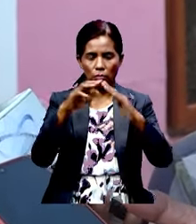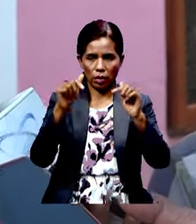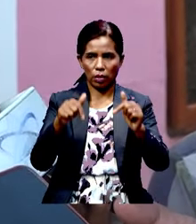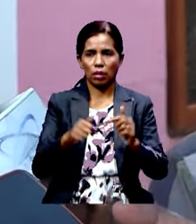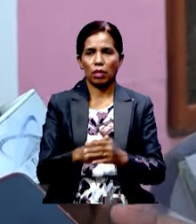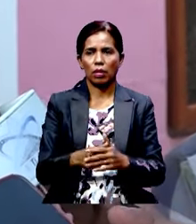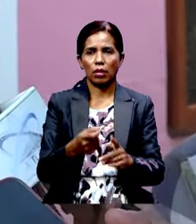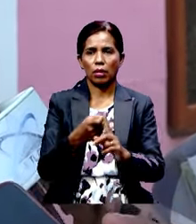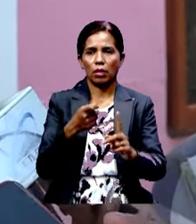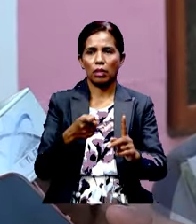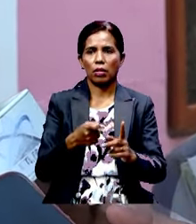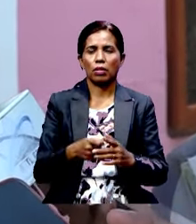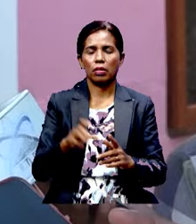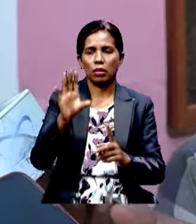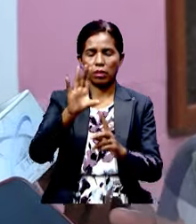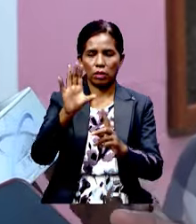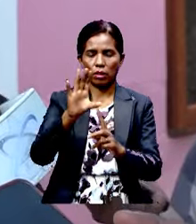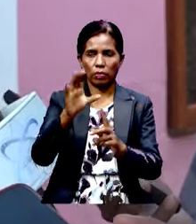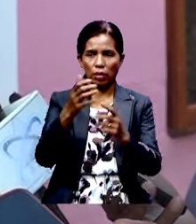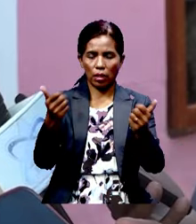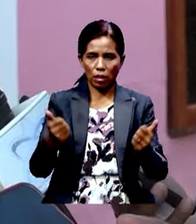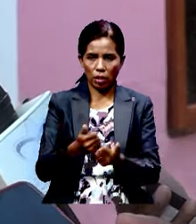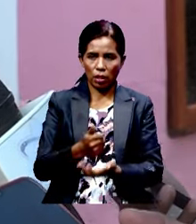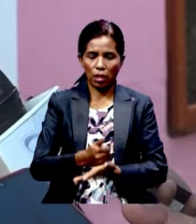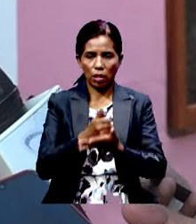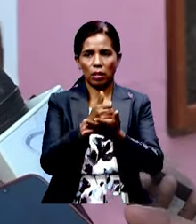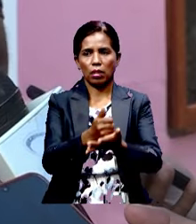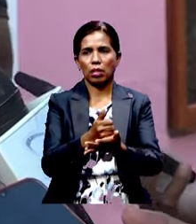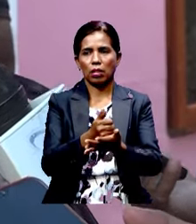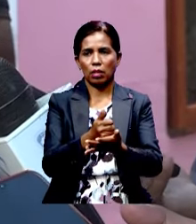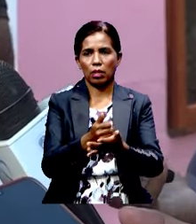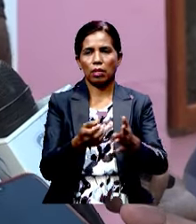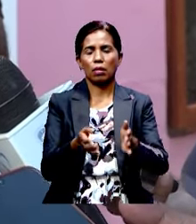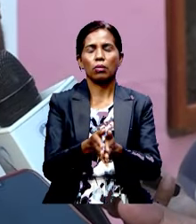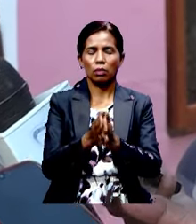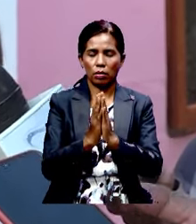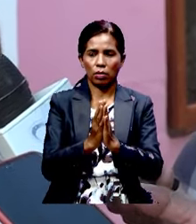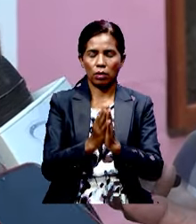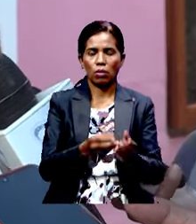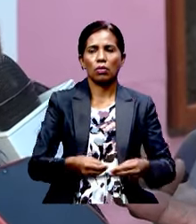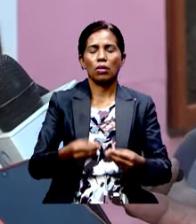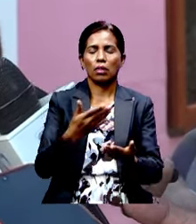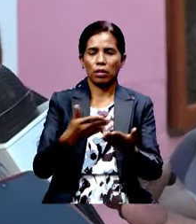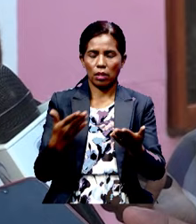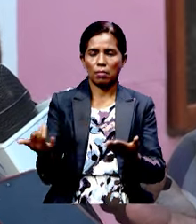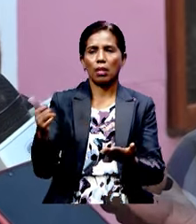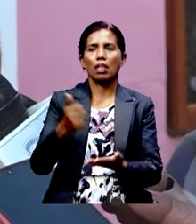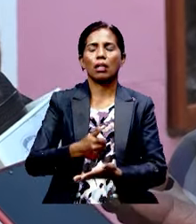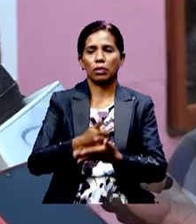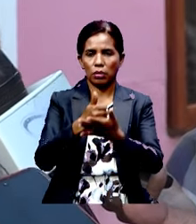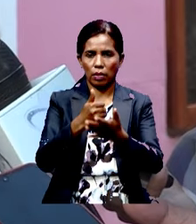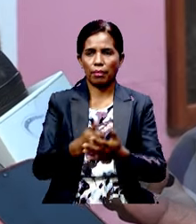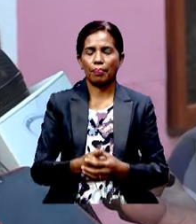kan di hosi si yo sefa lema ka fo ifo ba saun ba bang bester hot fo apoio san se tamen ba ni uma e be ani